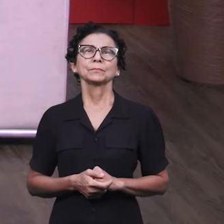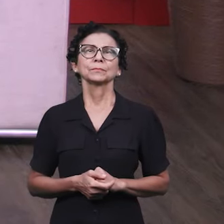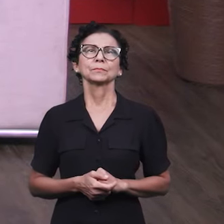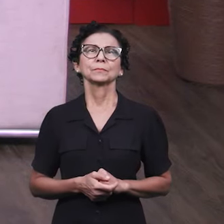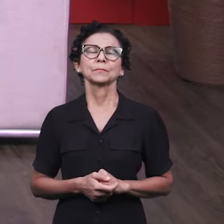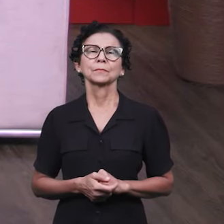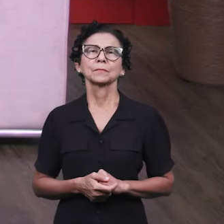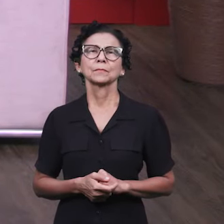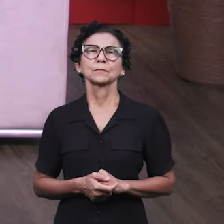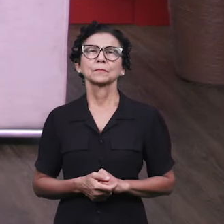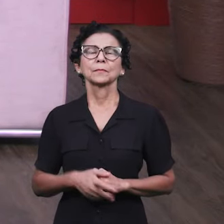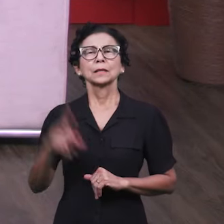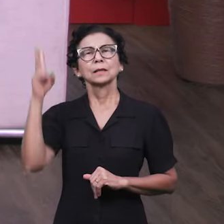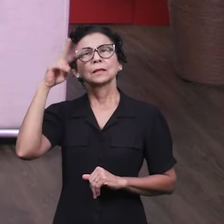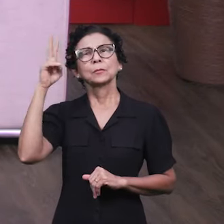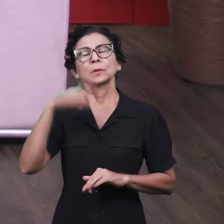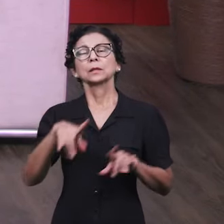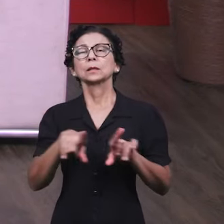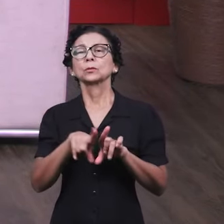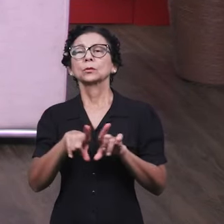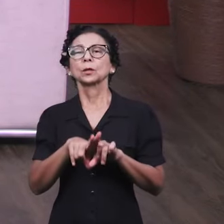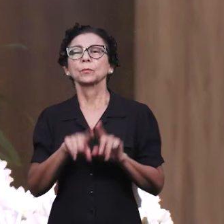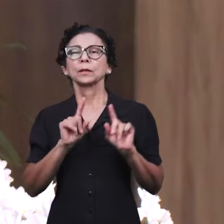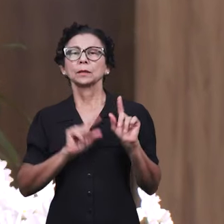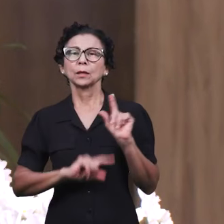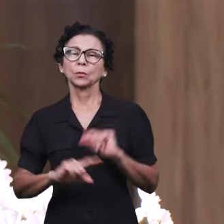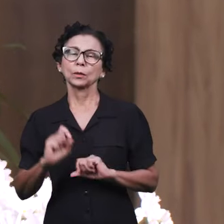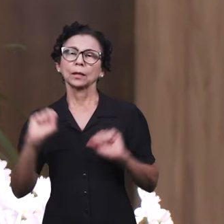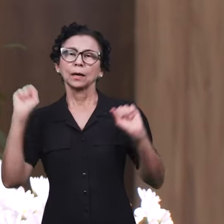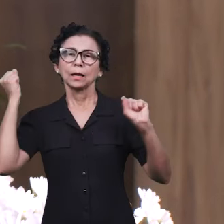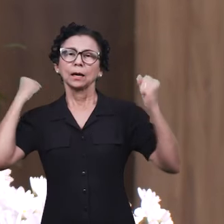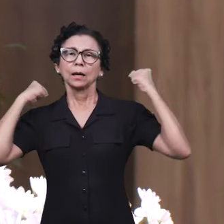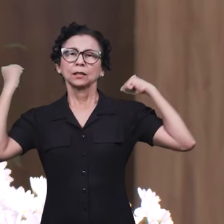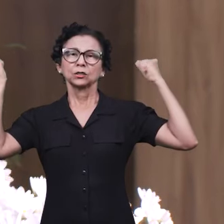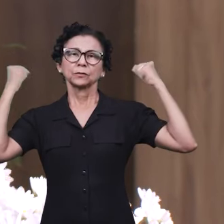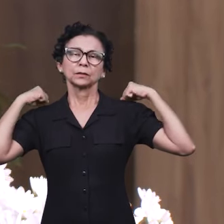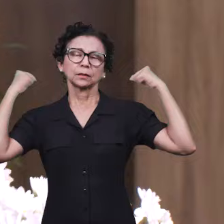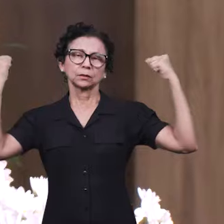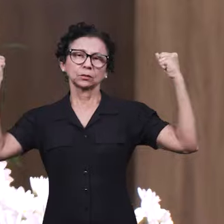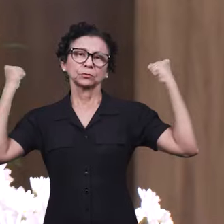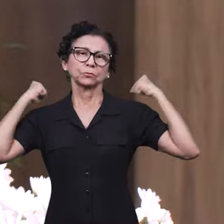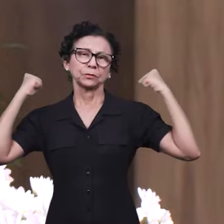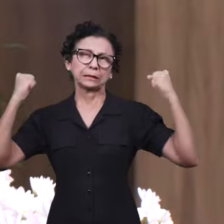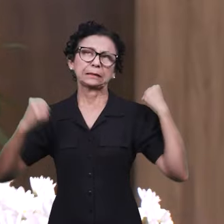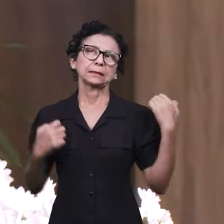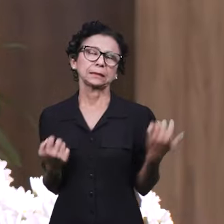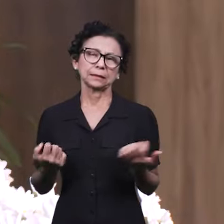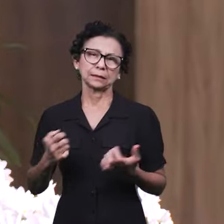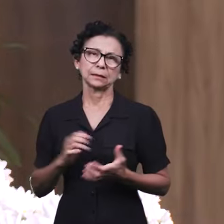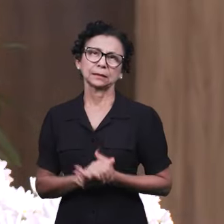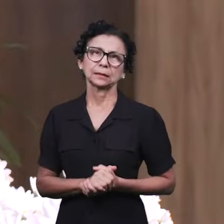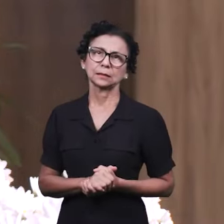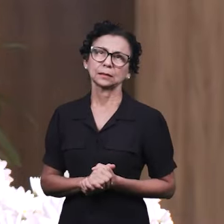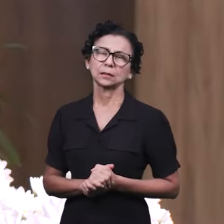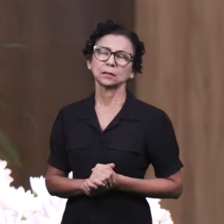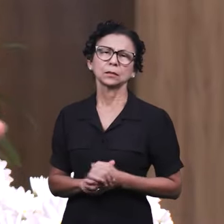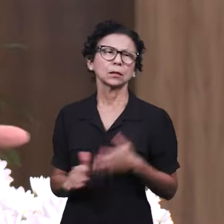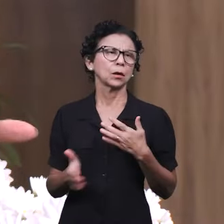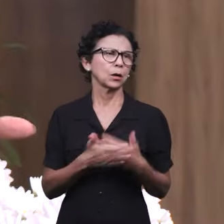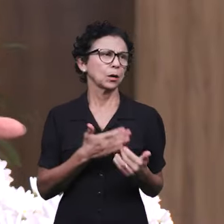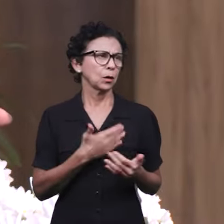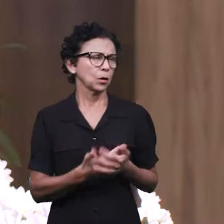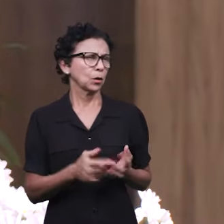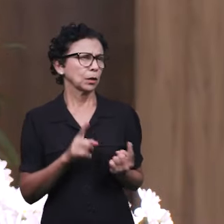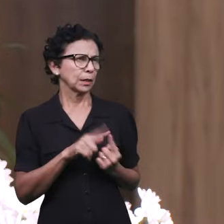hábitos também são muito importantes como atividade física atividade física eh quem tem lipedema pode fazer qualquer